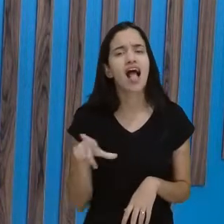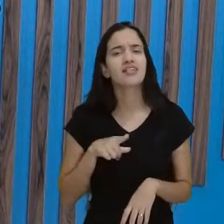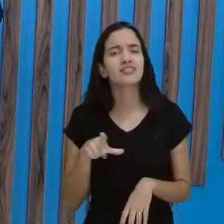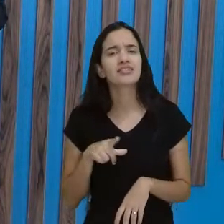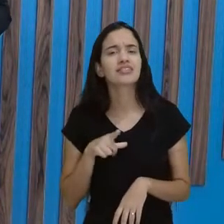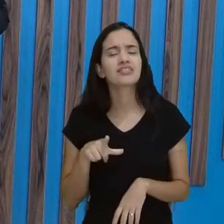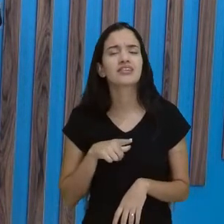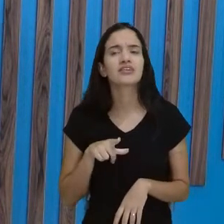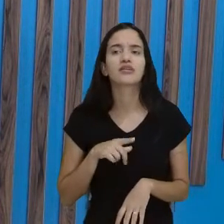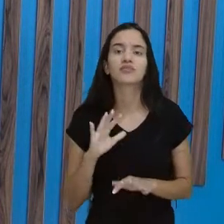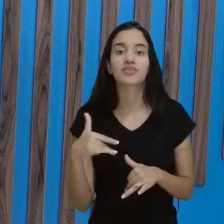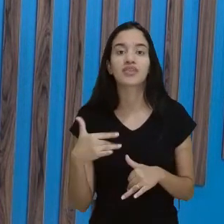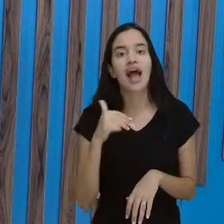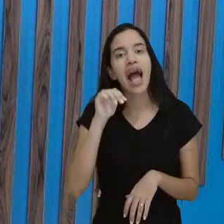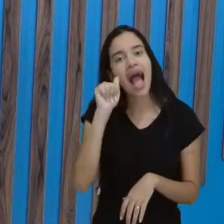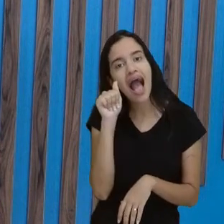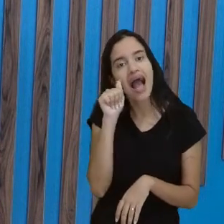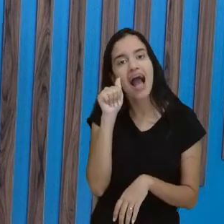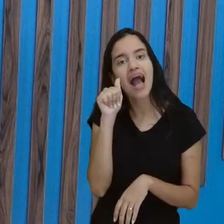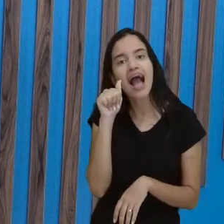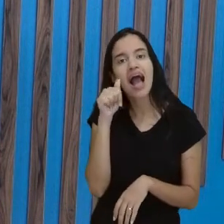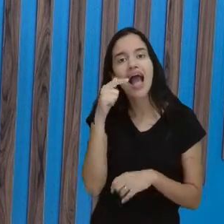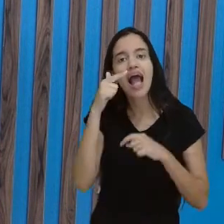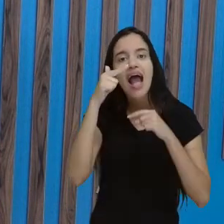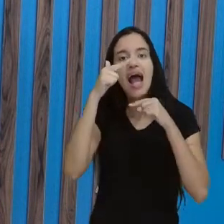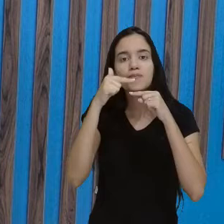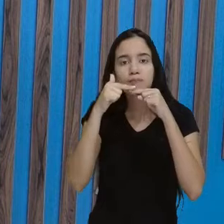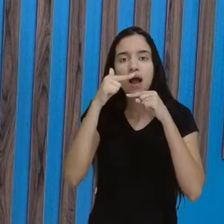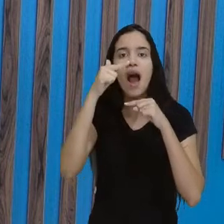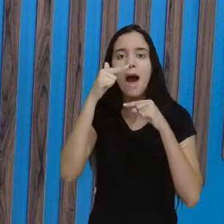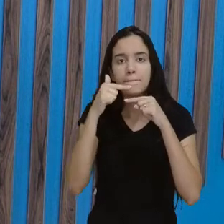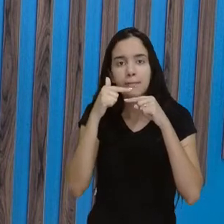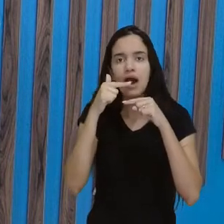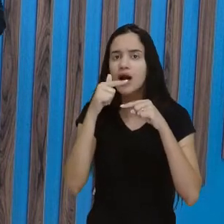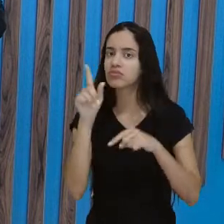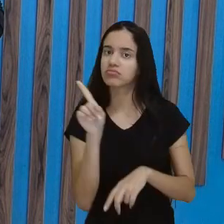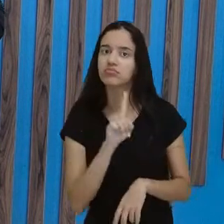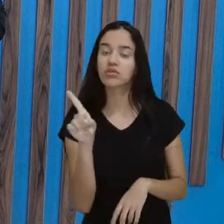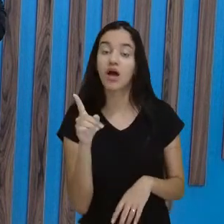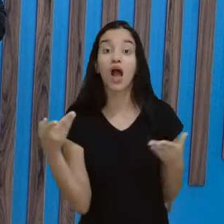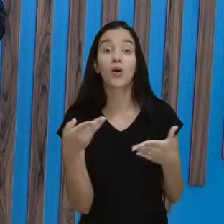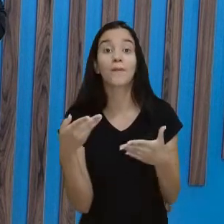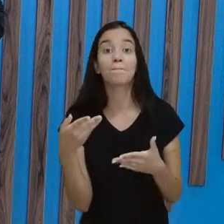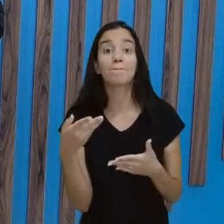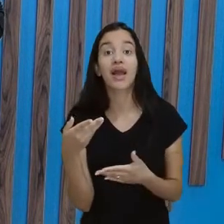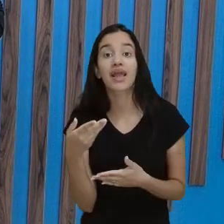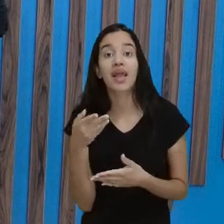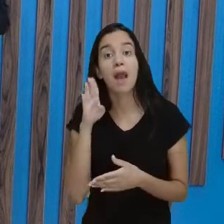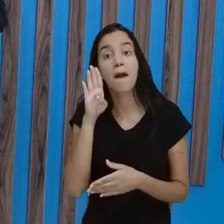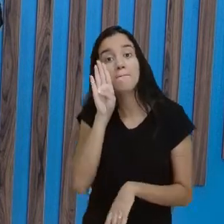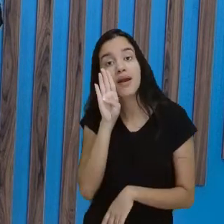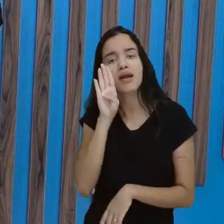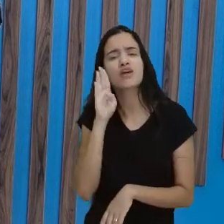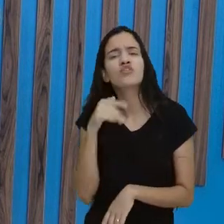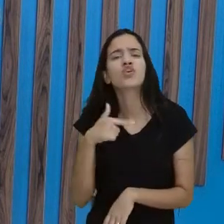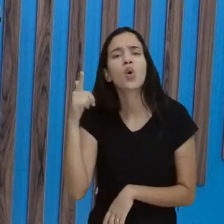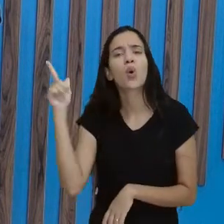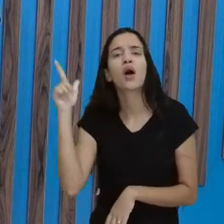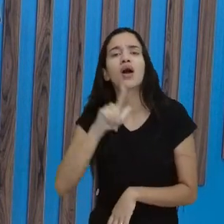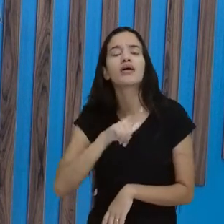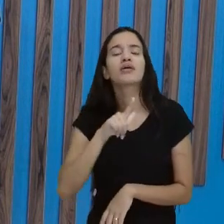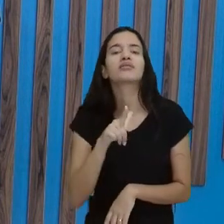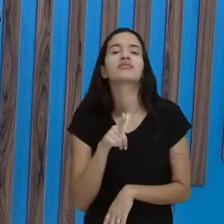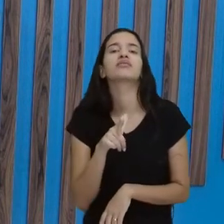outras letras. Olha, A, você encosta os lábios? Não. Agora fala o B. B. Você consegue